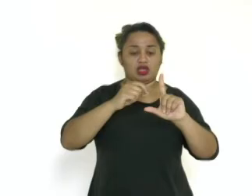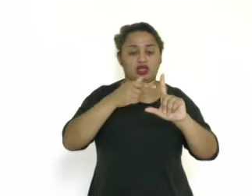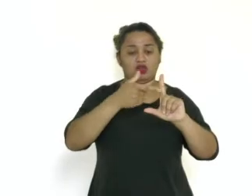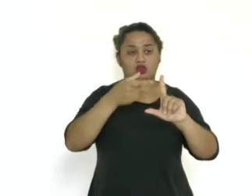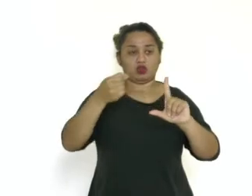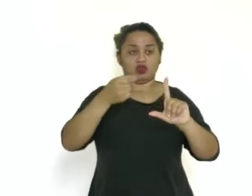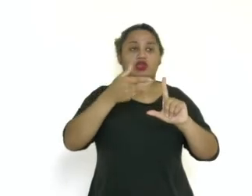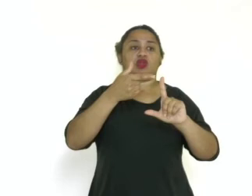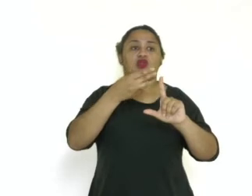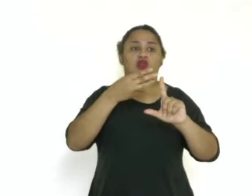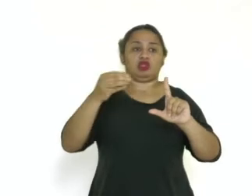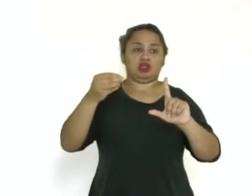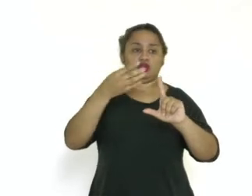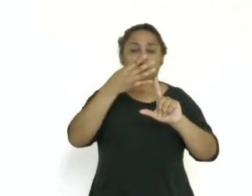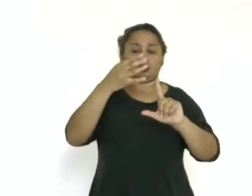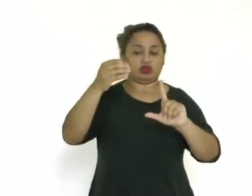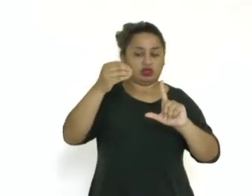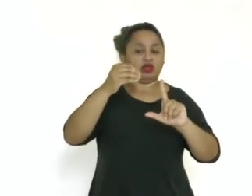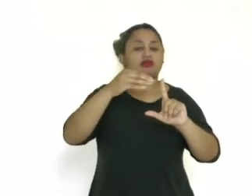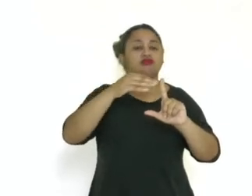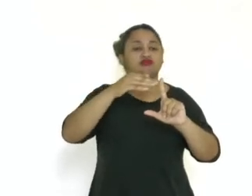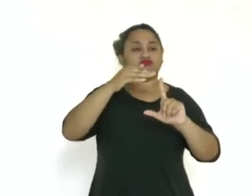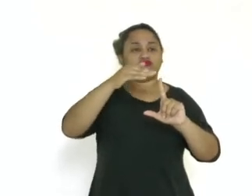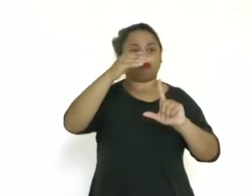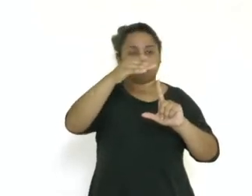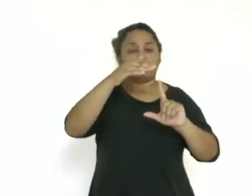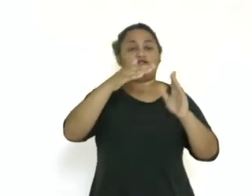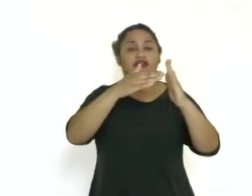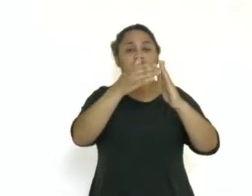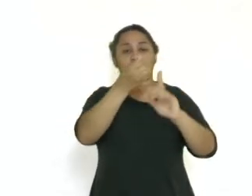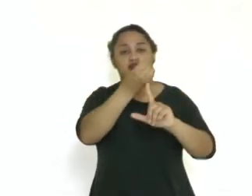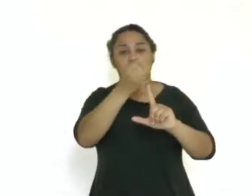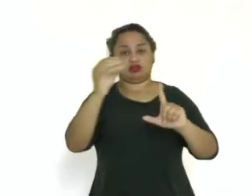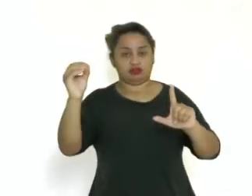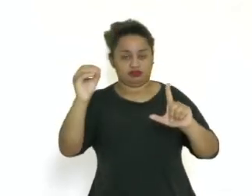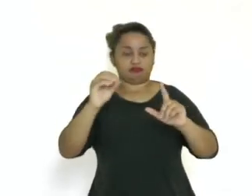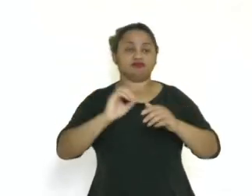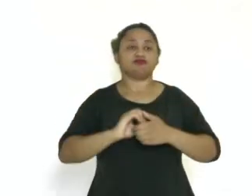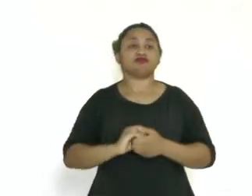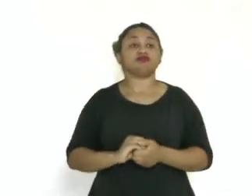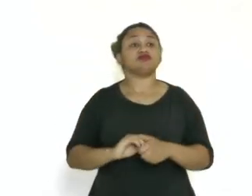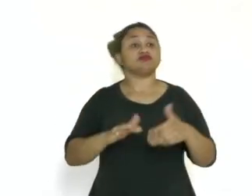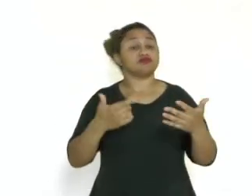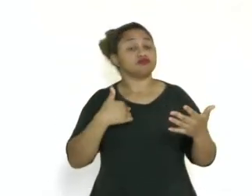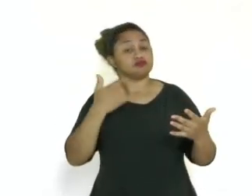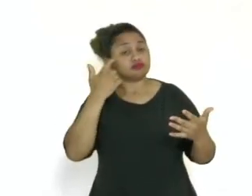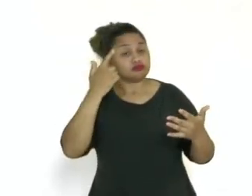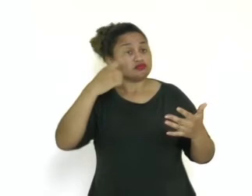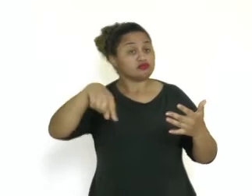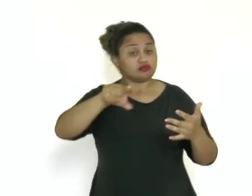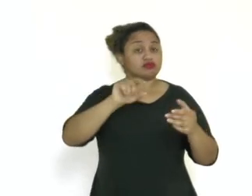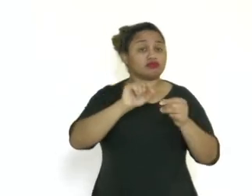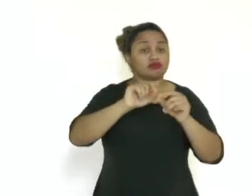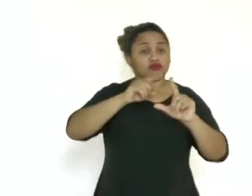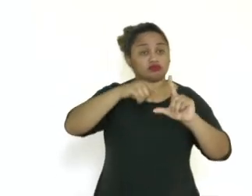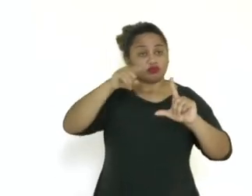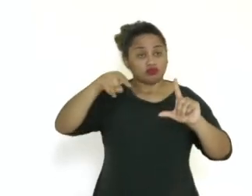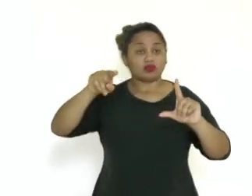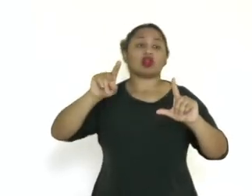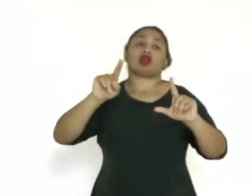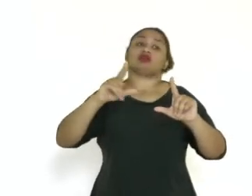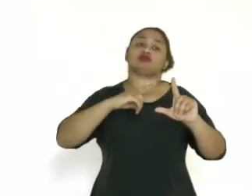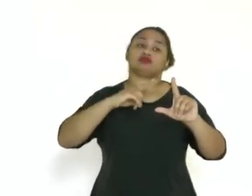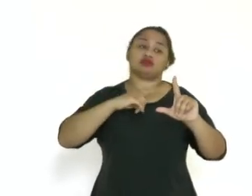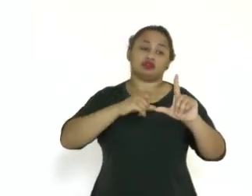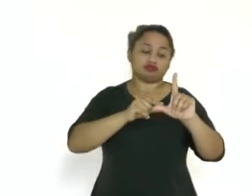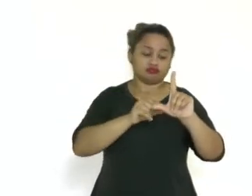0, 100, 200, 300, 400, 500, 600, tá? Então, essa é uma ideia aí para vocês montarem o gráfico. Aí você vai lá, né? Ah, em